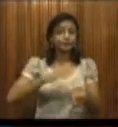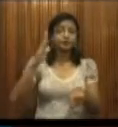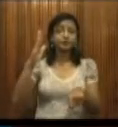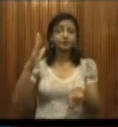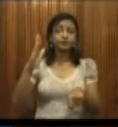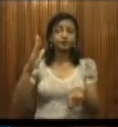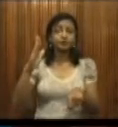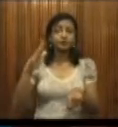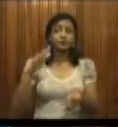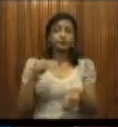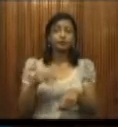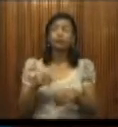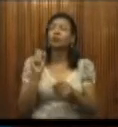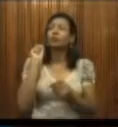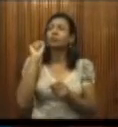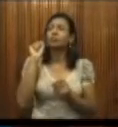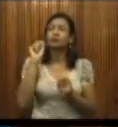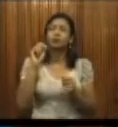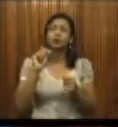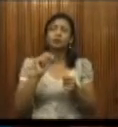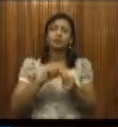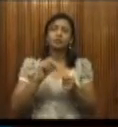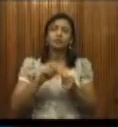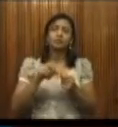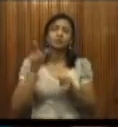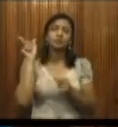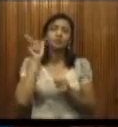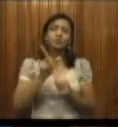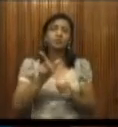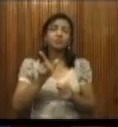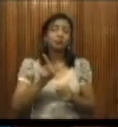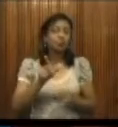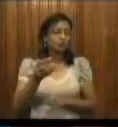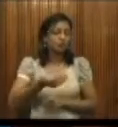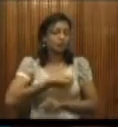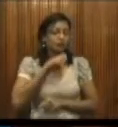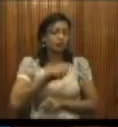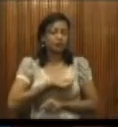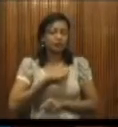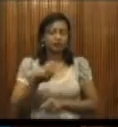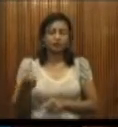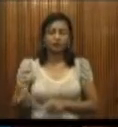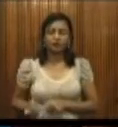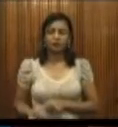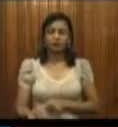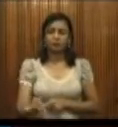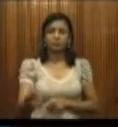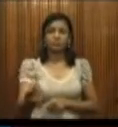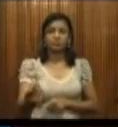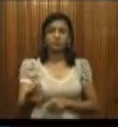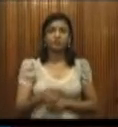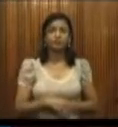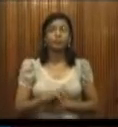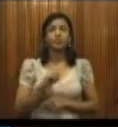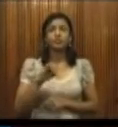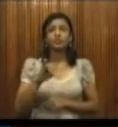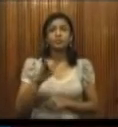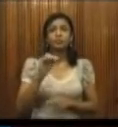seguinte: o que hei de fazer para ter a vida eterna? Se parasse